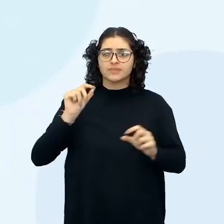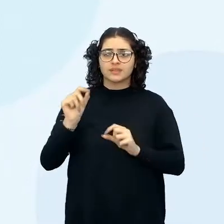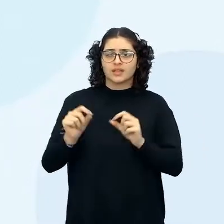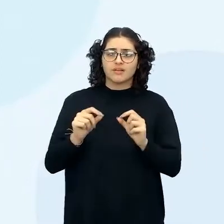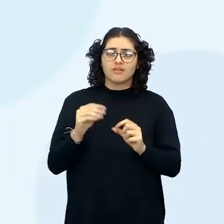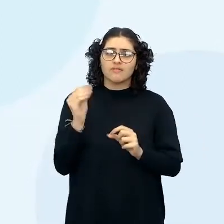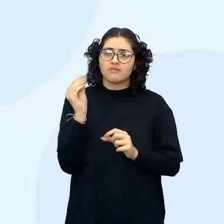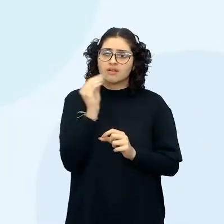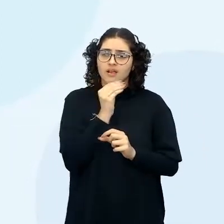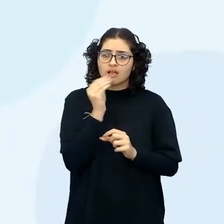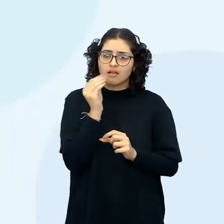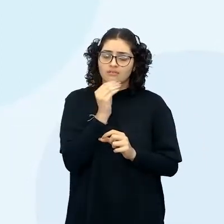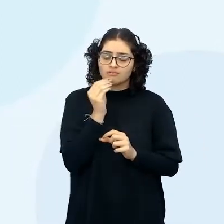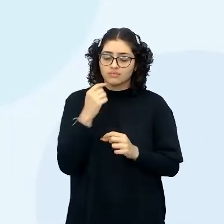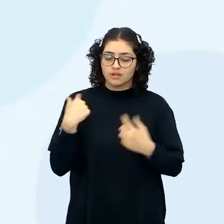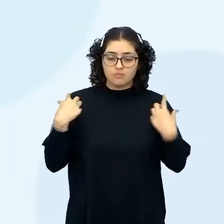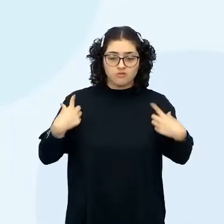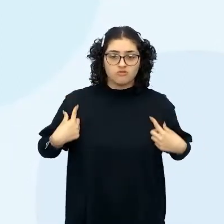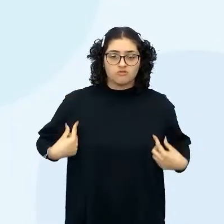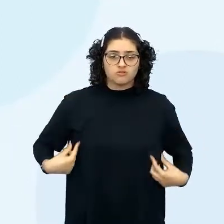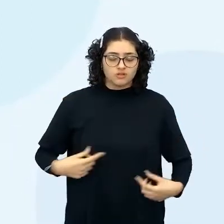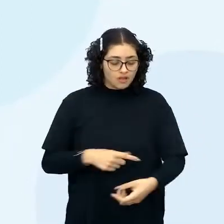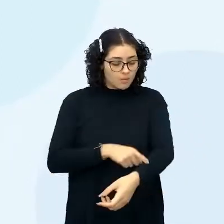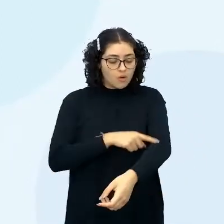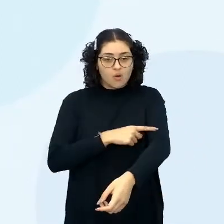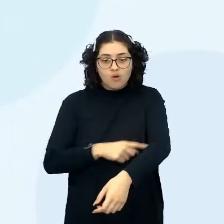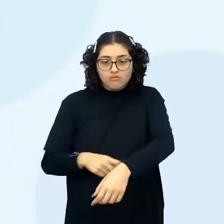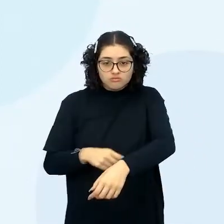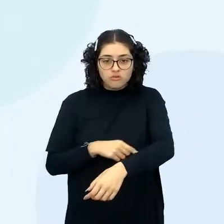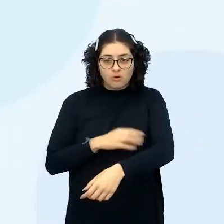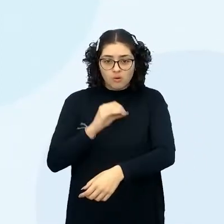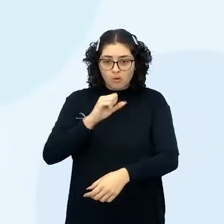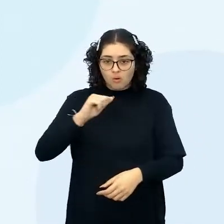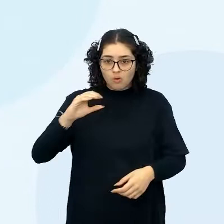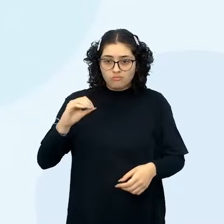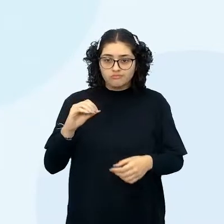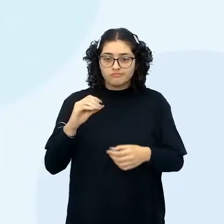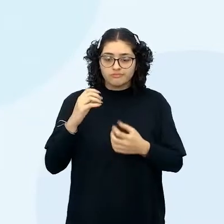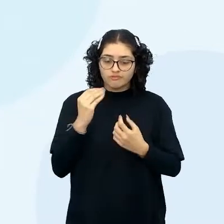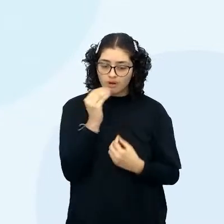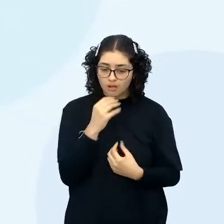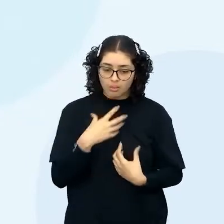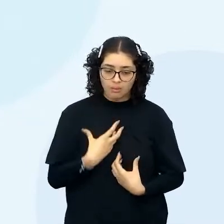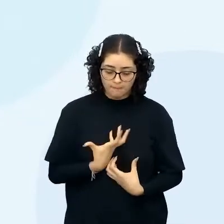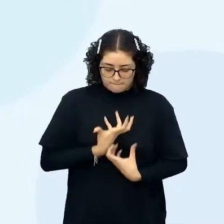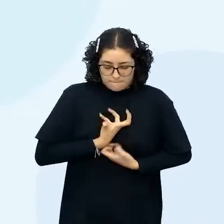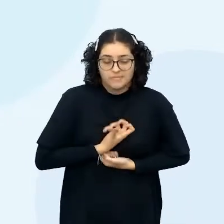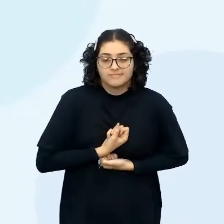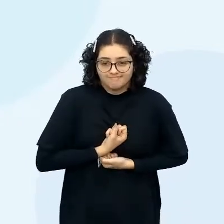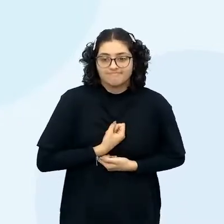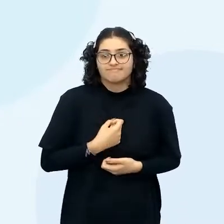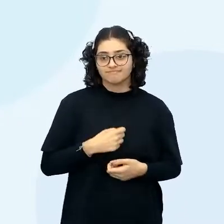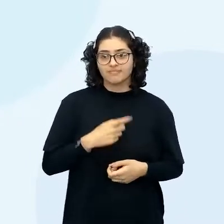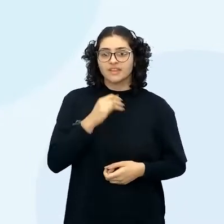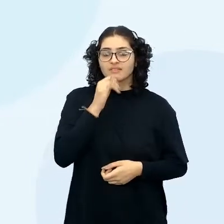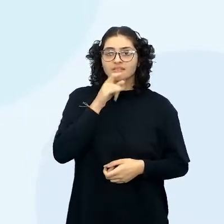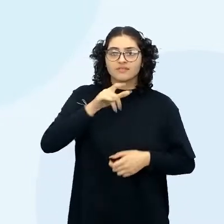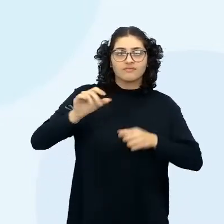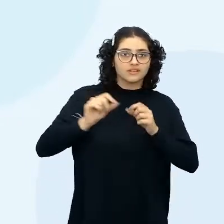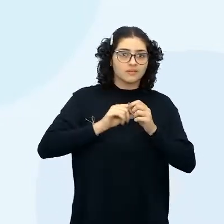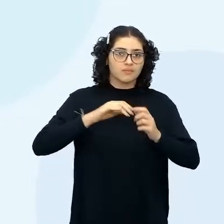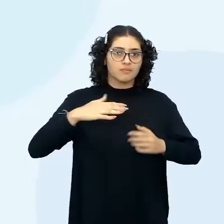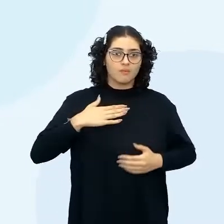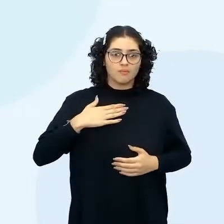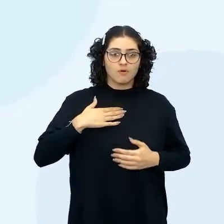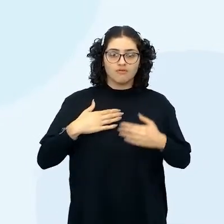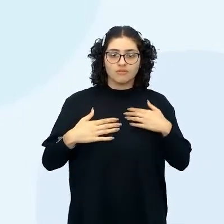e fraqueza progressiva dos músculos que controlam os movimentos. Então, a gente está falando hoje de